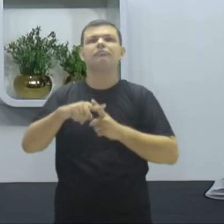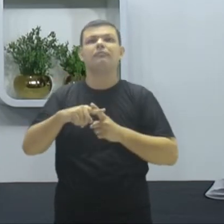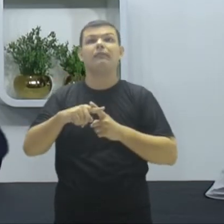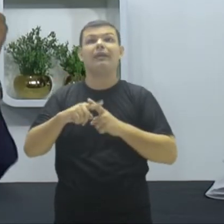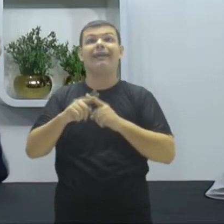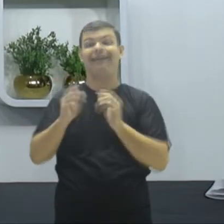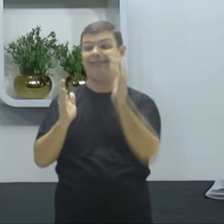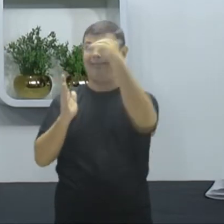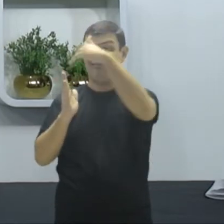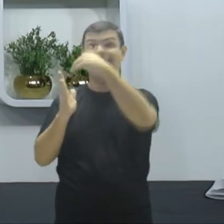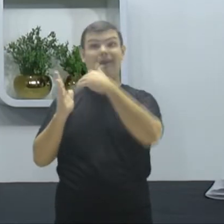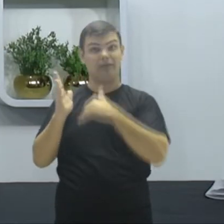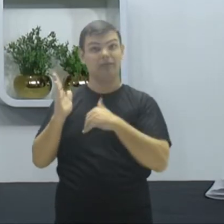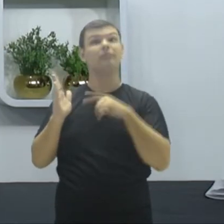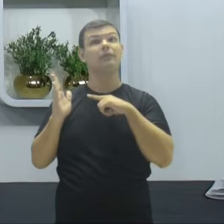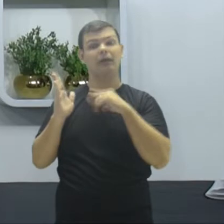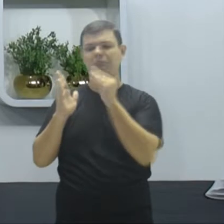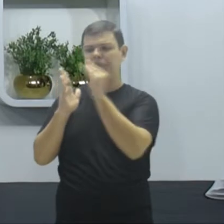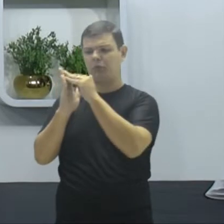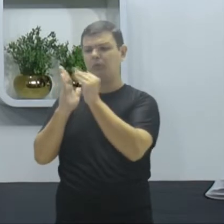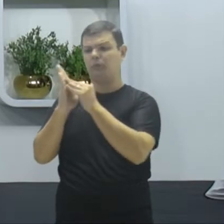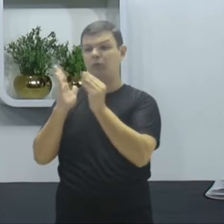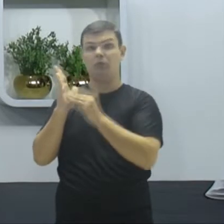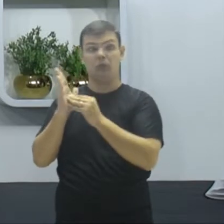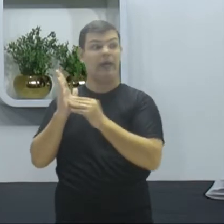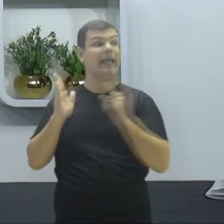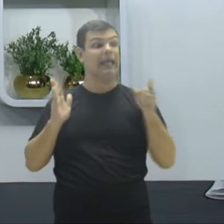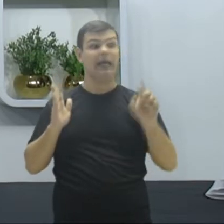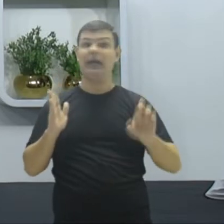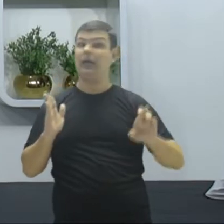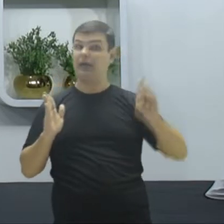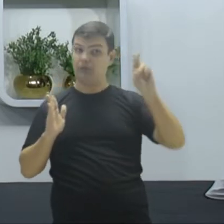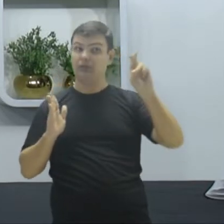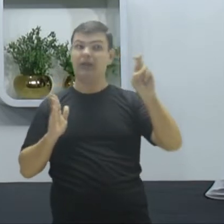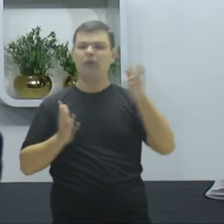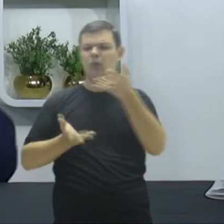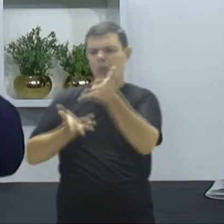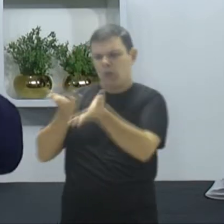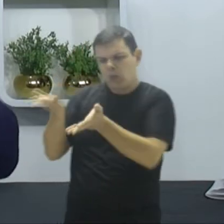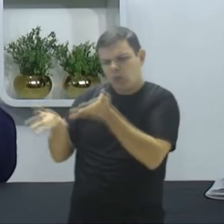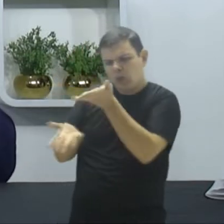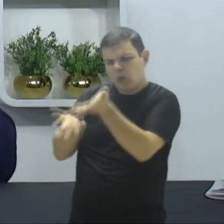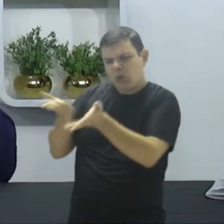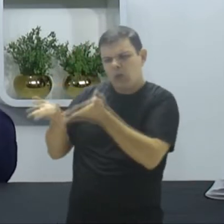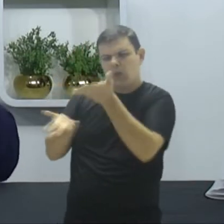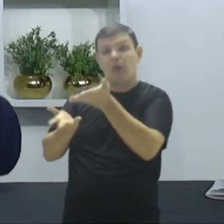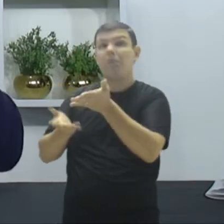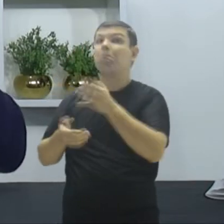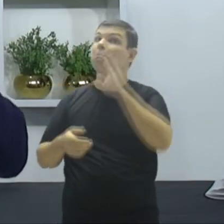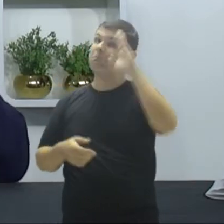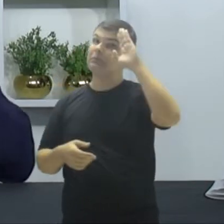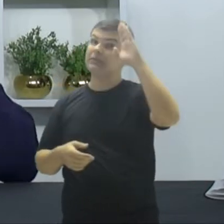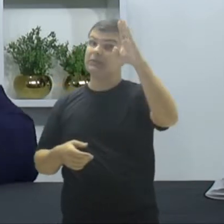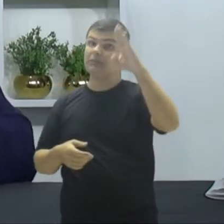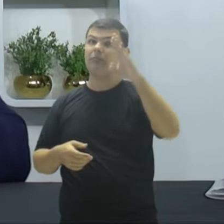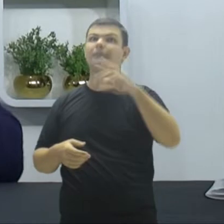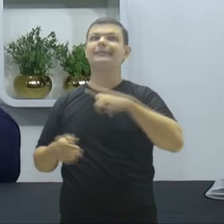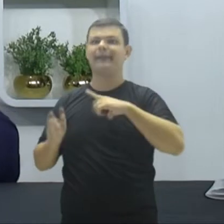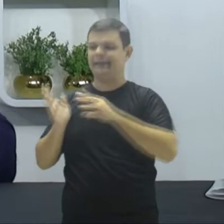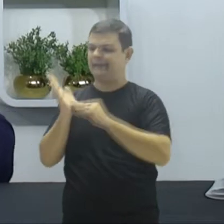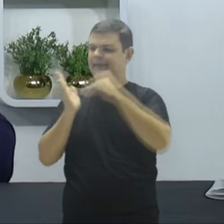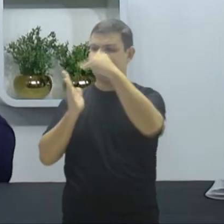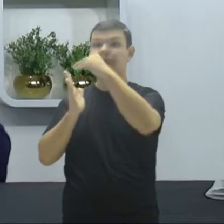tem muitas coisas que vão ajudar o seu responsável a cuidar de você, mas, sobretudo, tem um